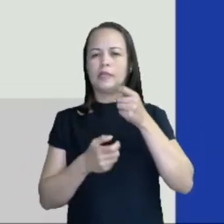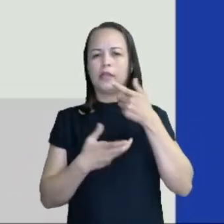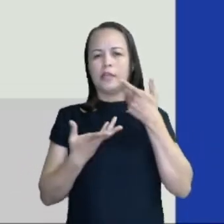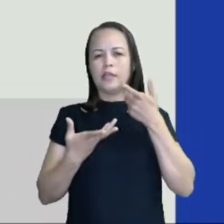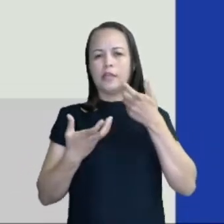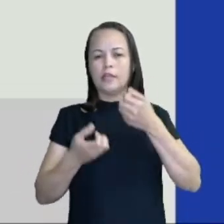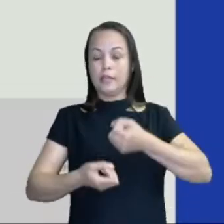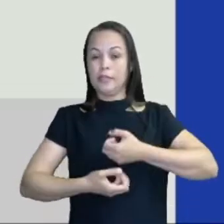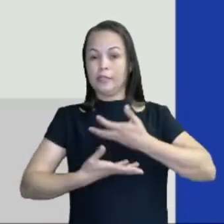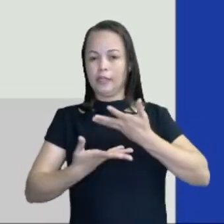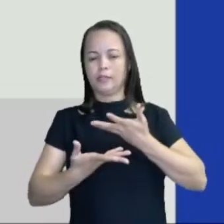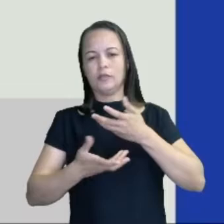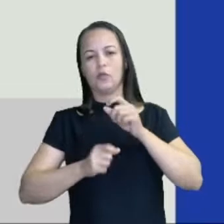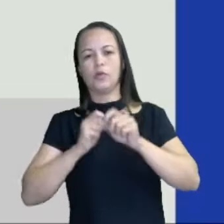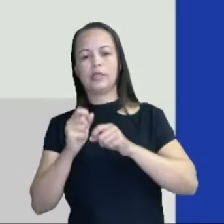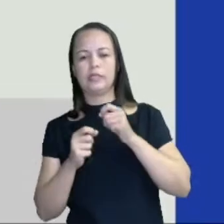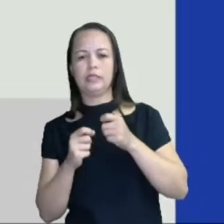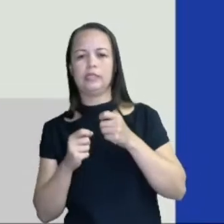intenções e